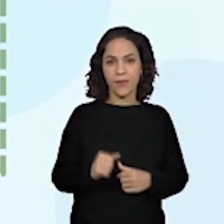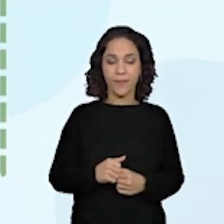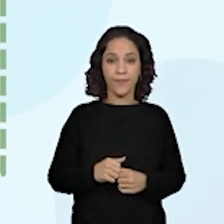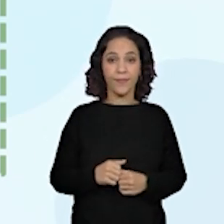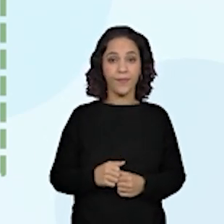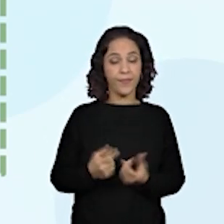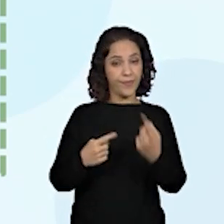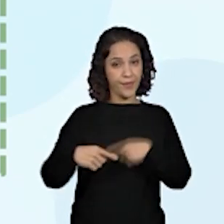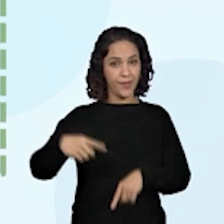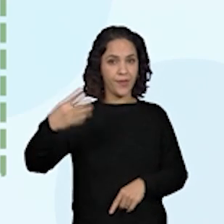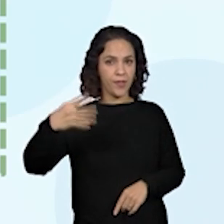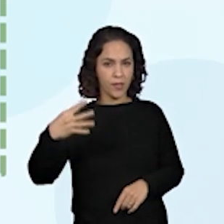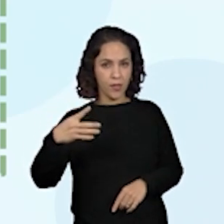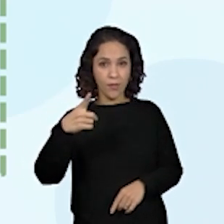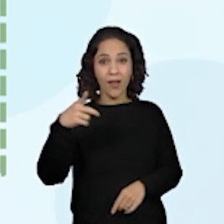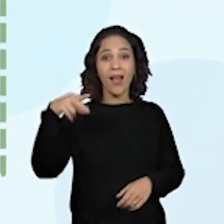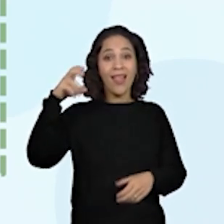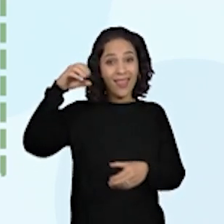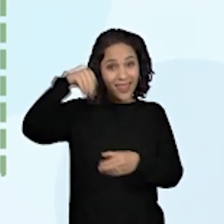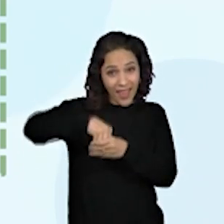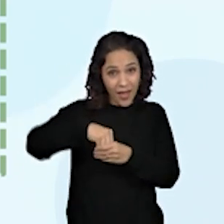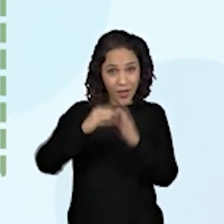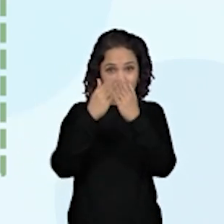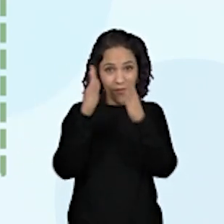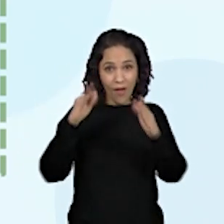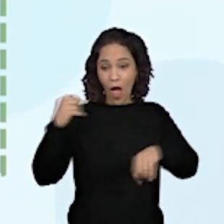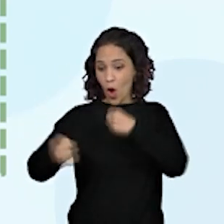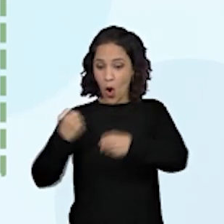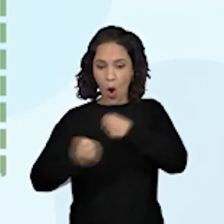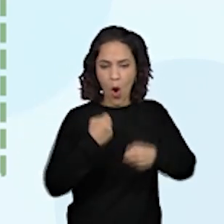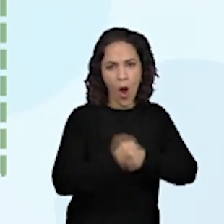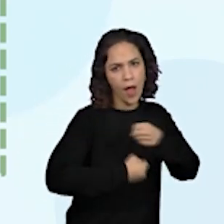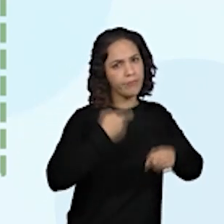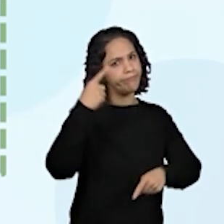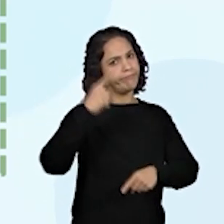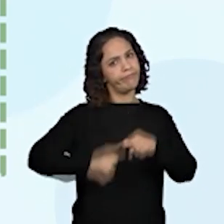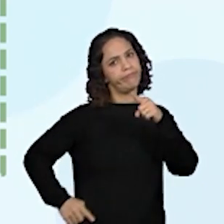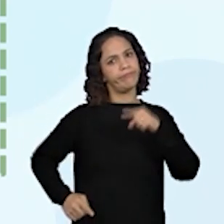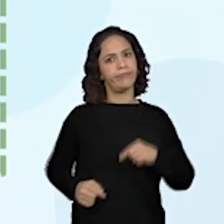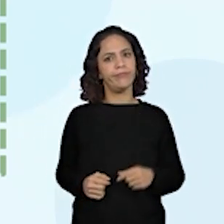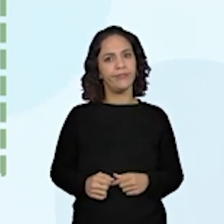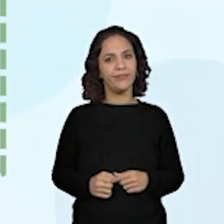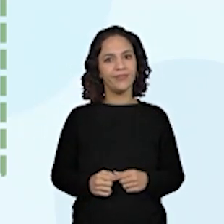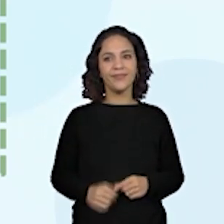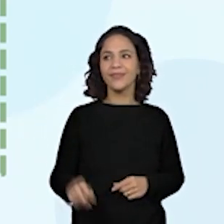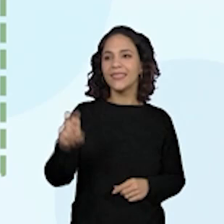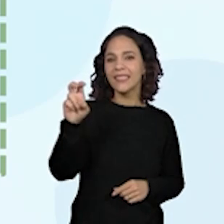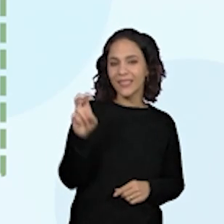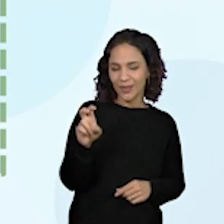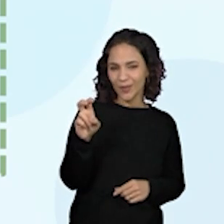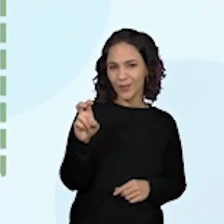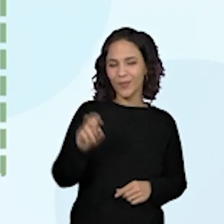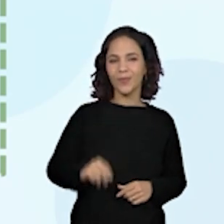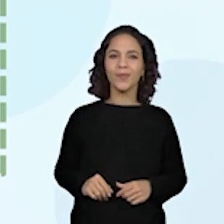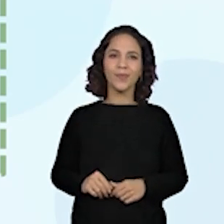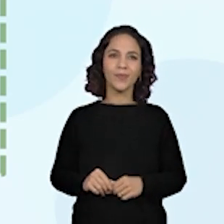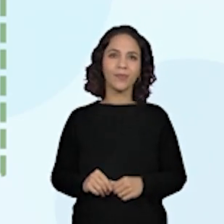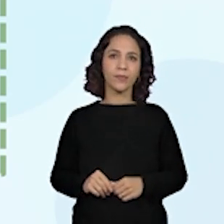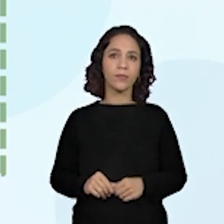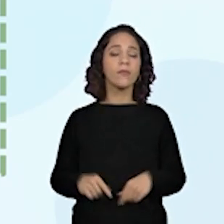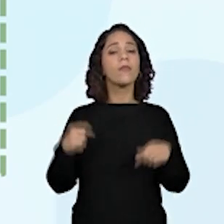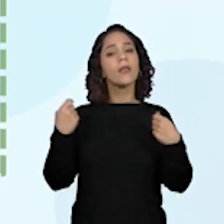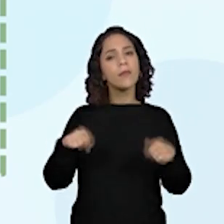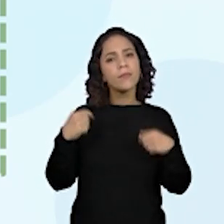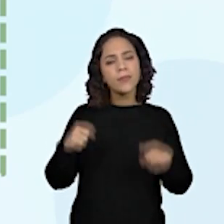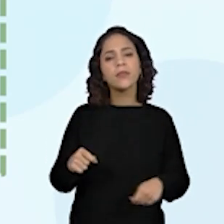é permitido correr dentro da biblioteca. 5. Deve-se manter